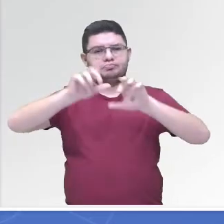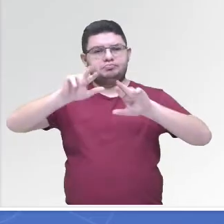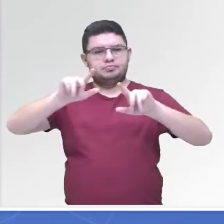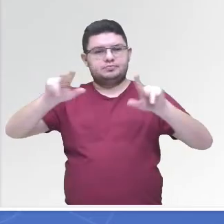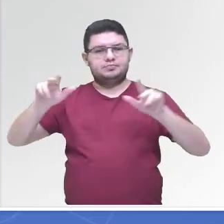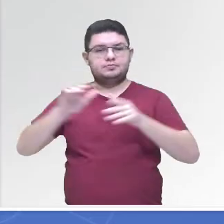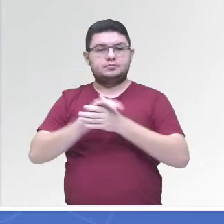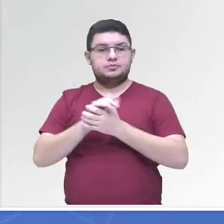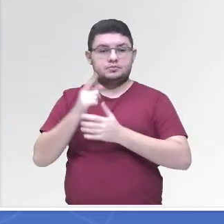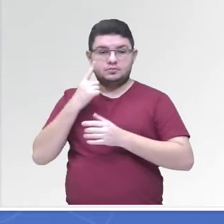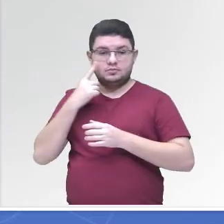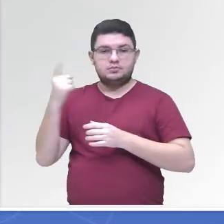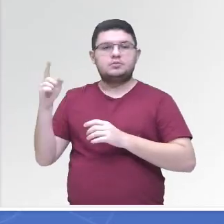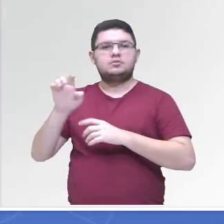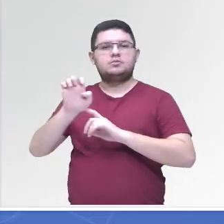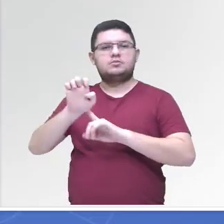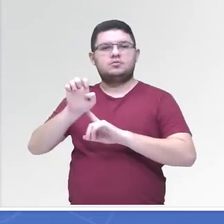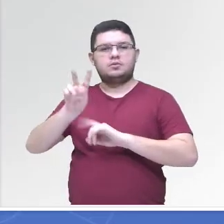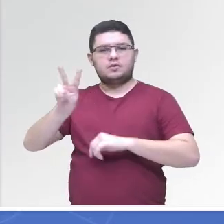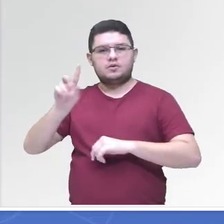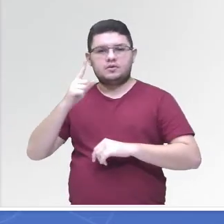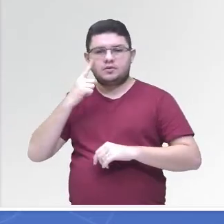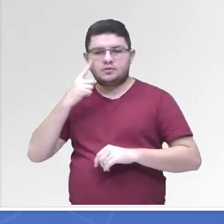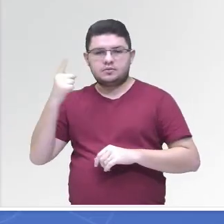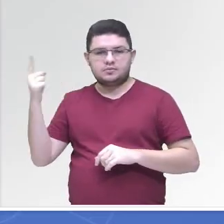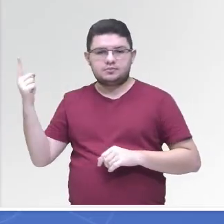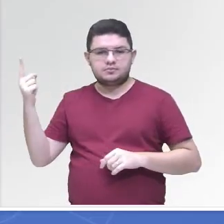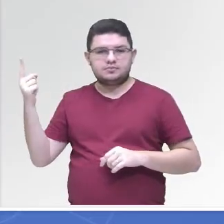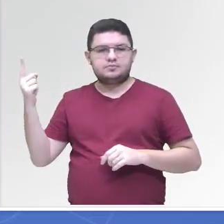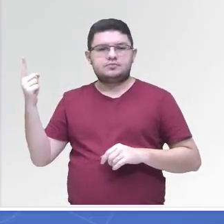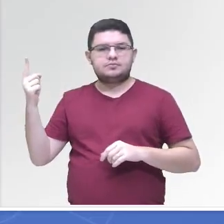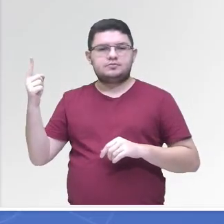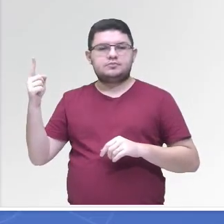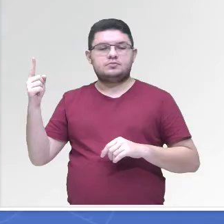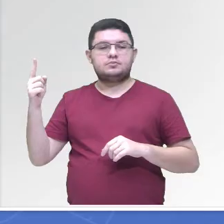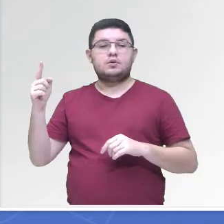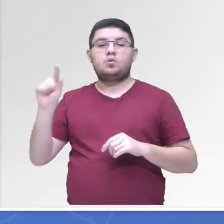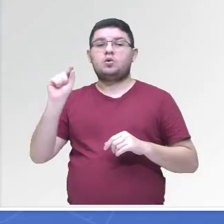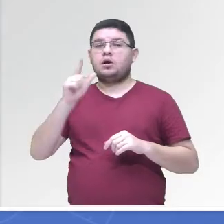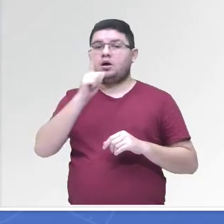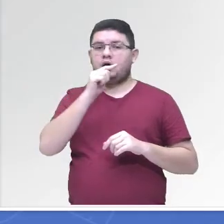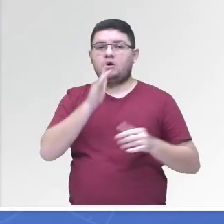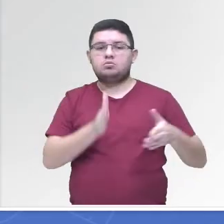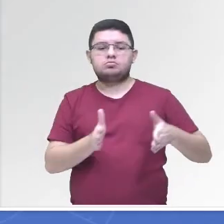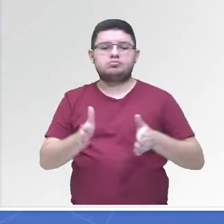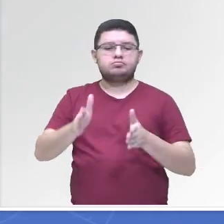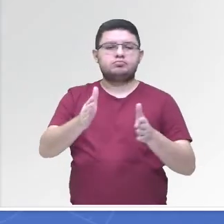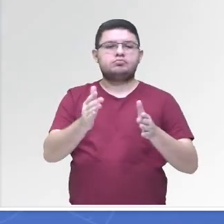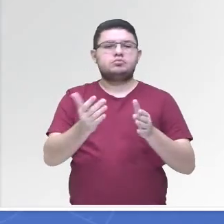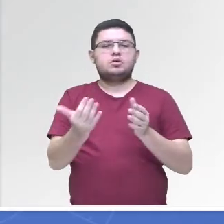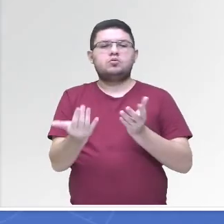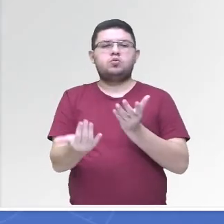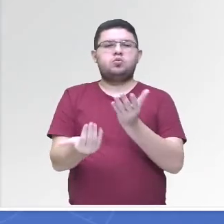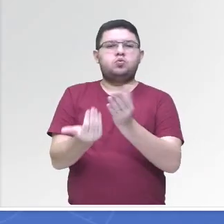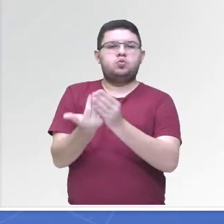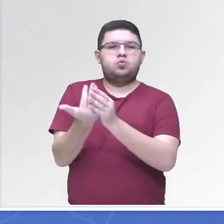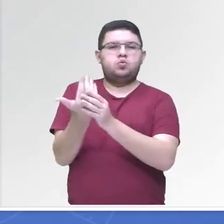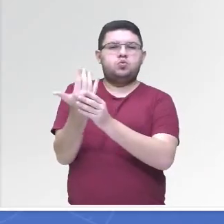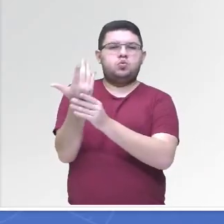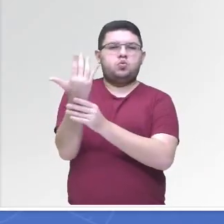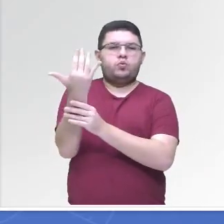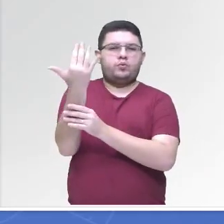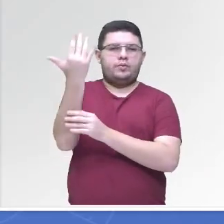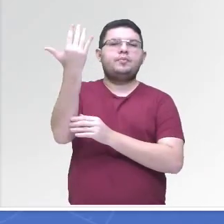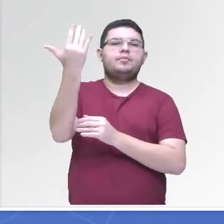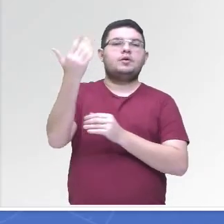nós temos a evaporação, estão vendo aí, né? Então, a água dos rios, mares e lagos,